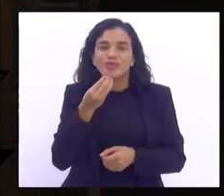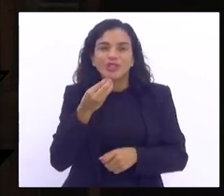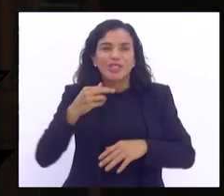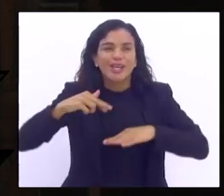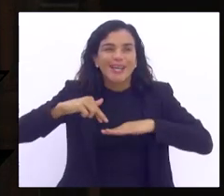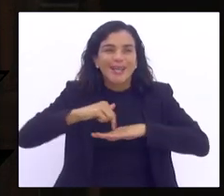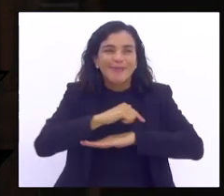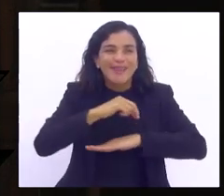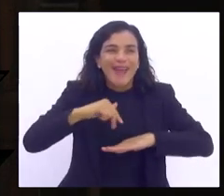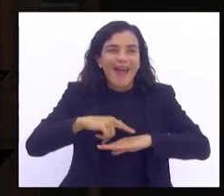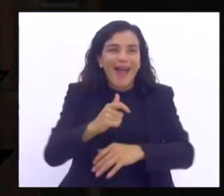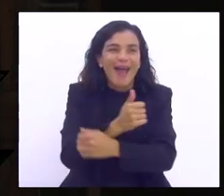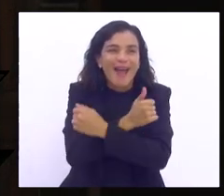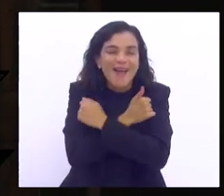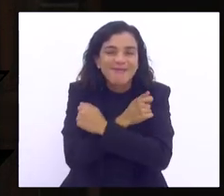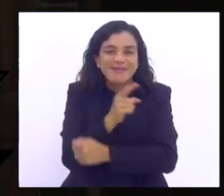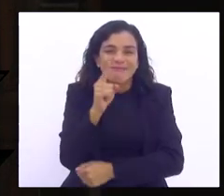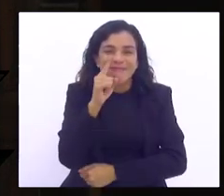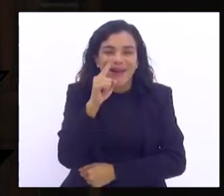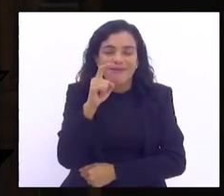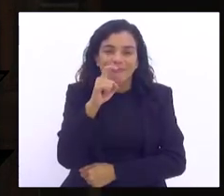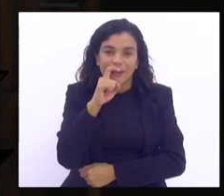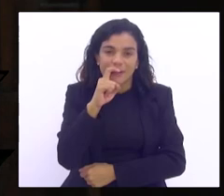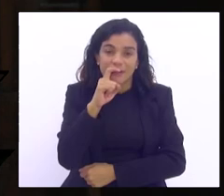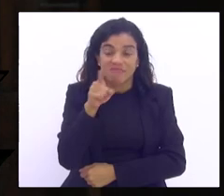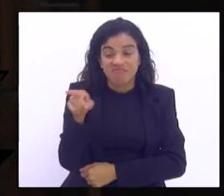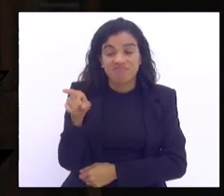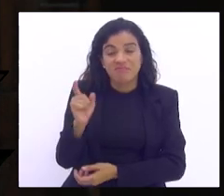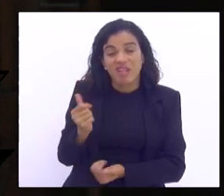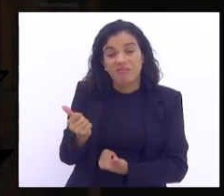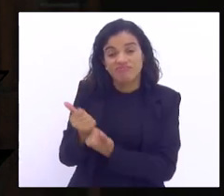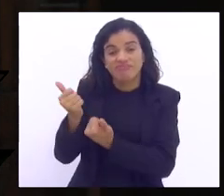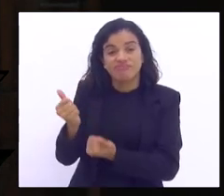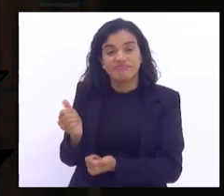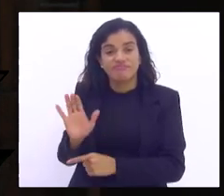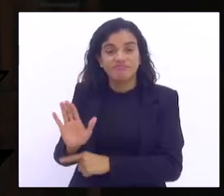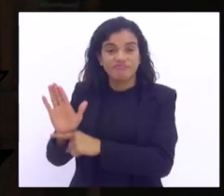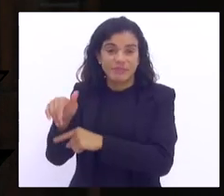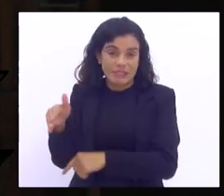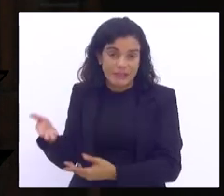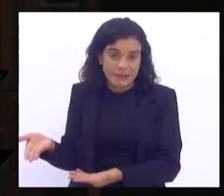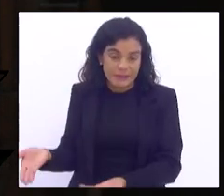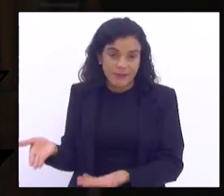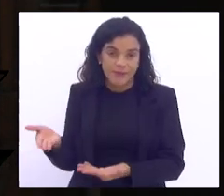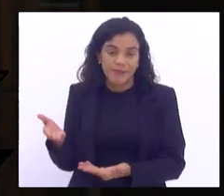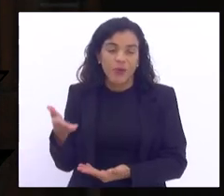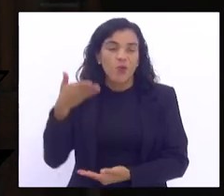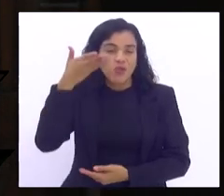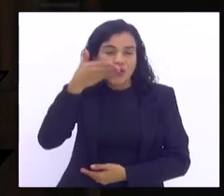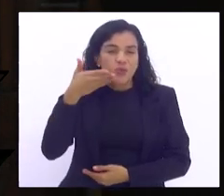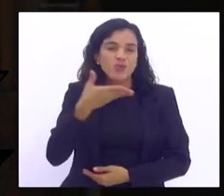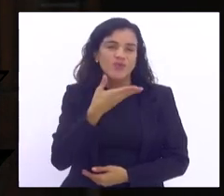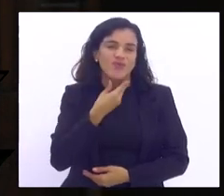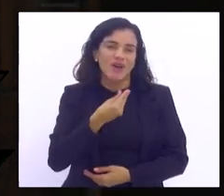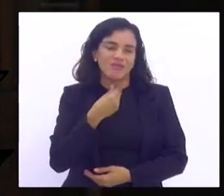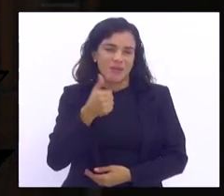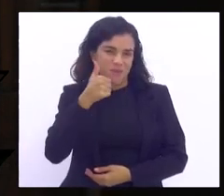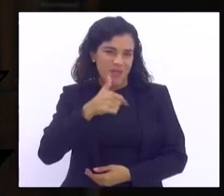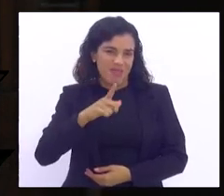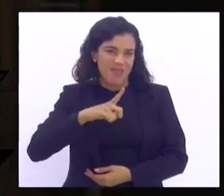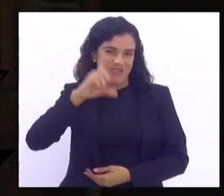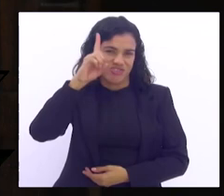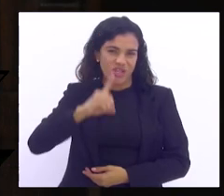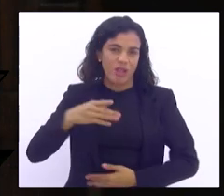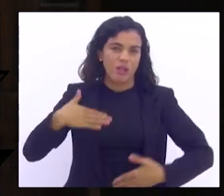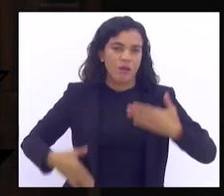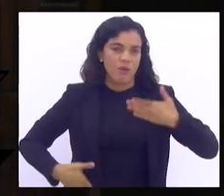pensar, abraçar os pais. Eles estão patrocinando isso. Argumentos falsos de que a mulher tem direito ao seu